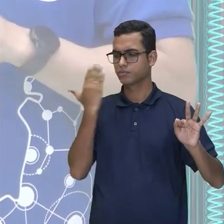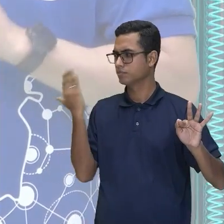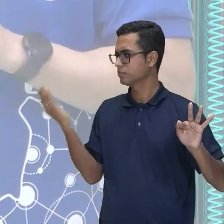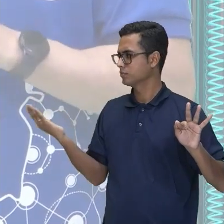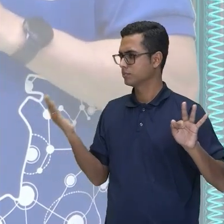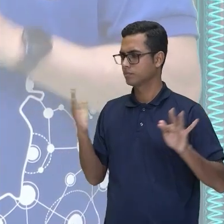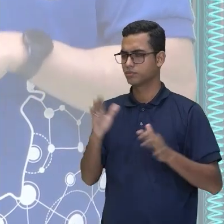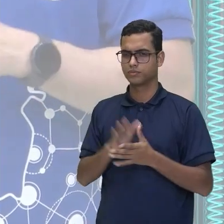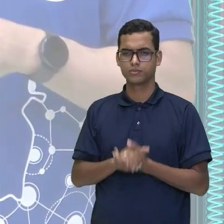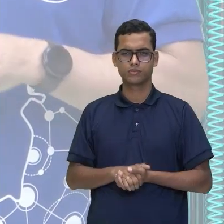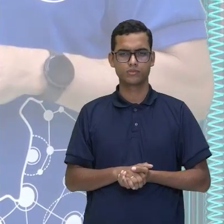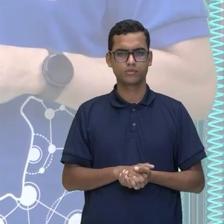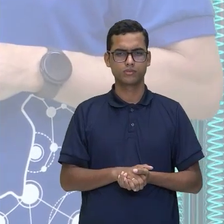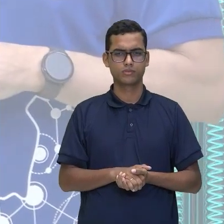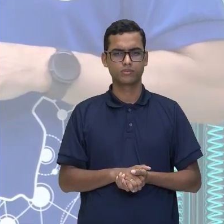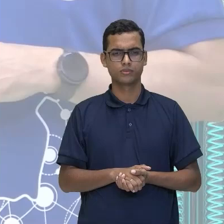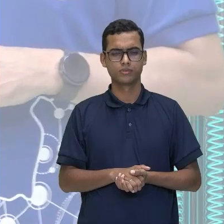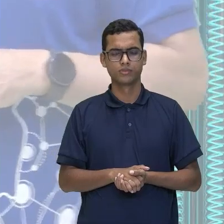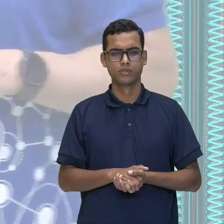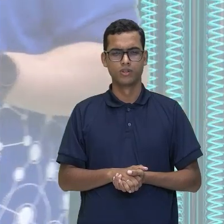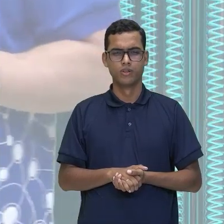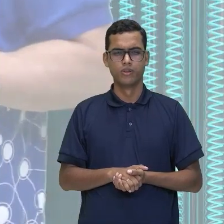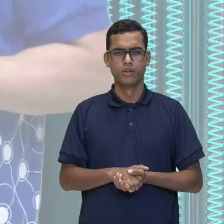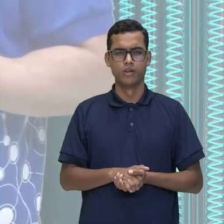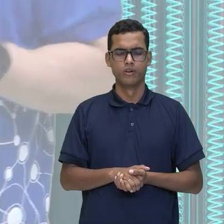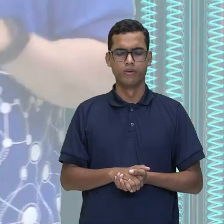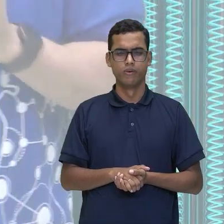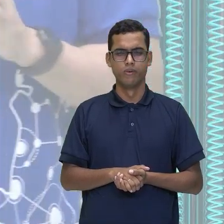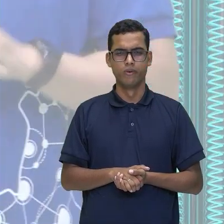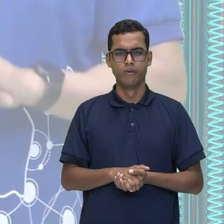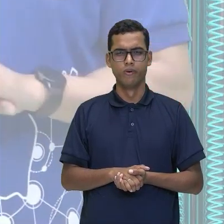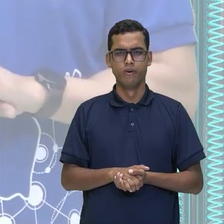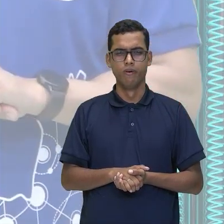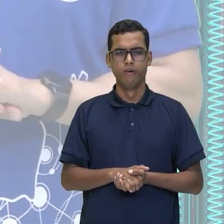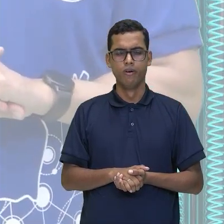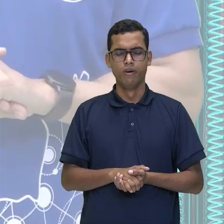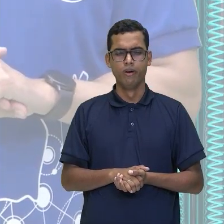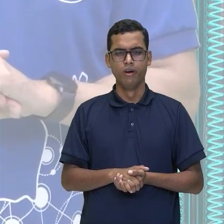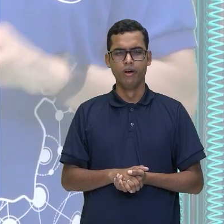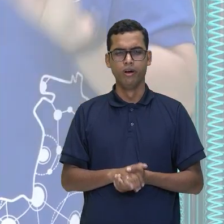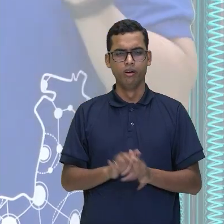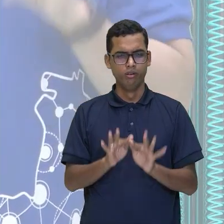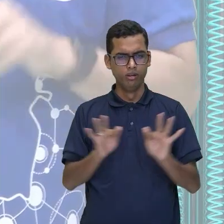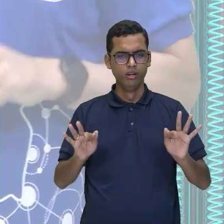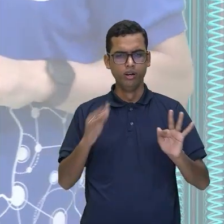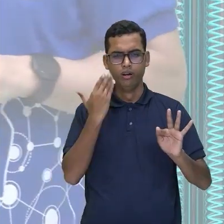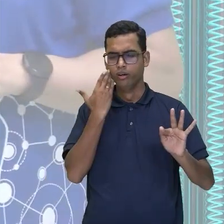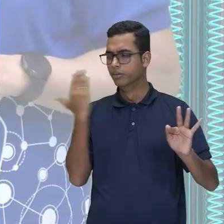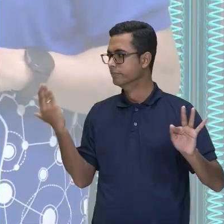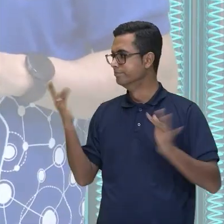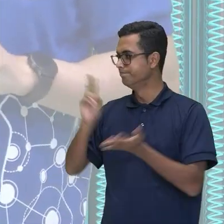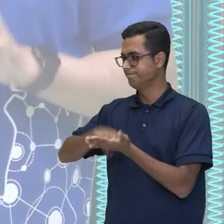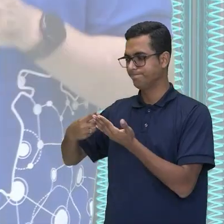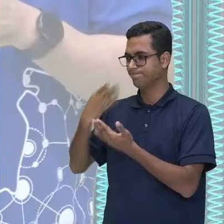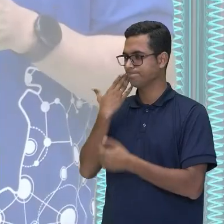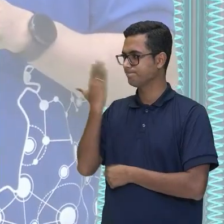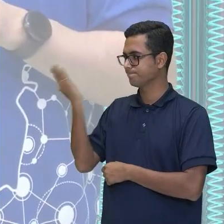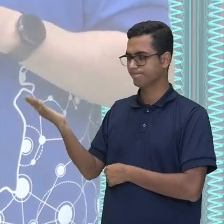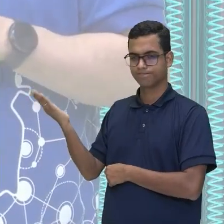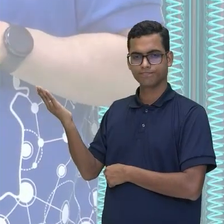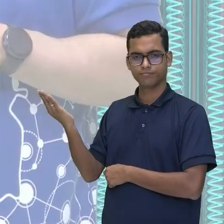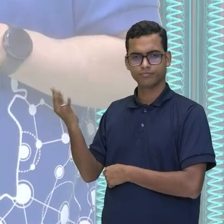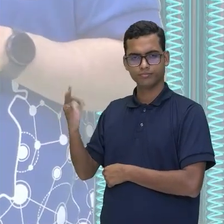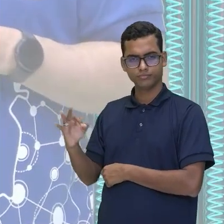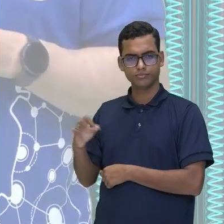know, se eles conhecerem, the right people, as pessoas certas. Então aqui, ó, can become,